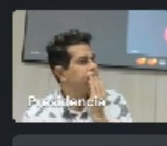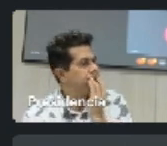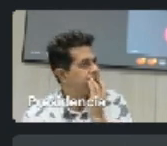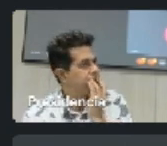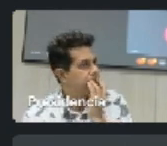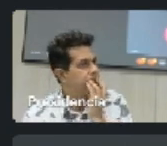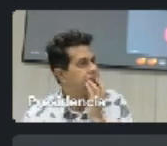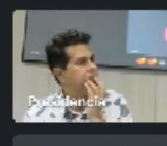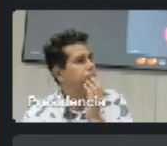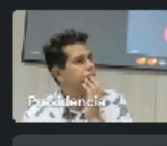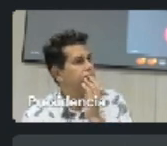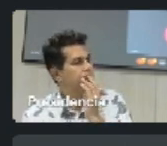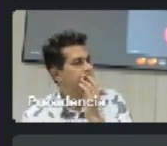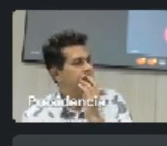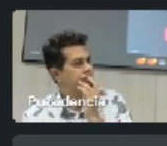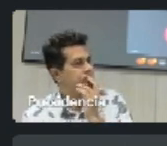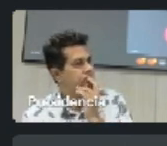estacionamento.